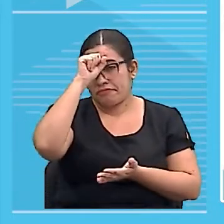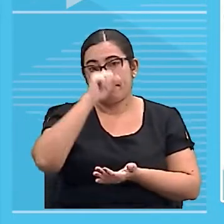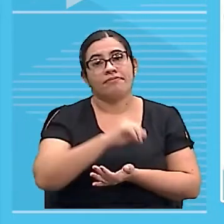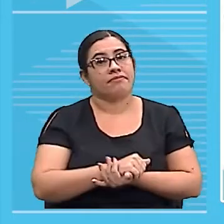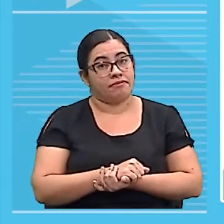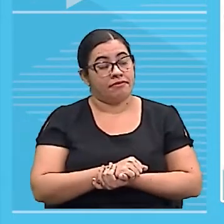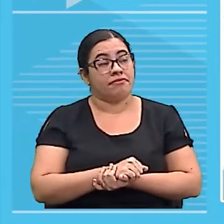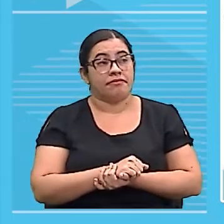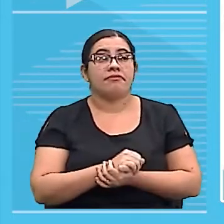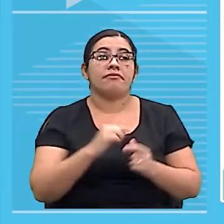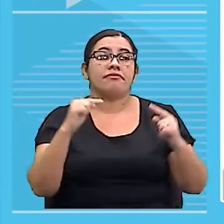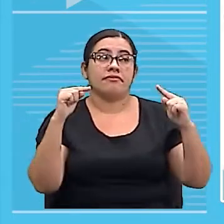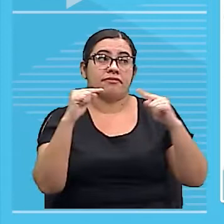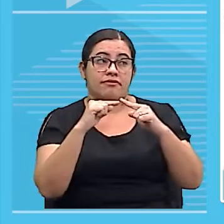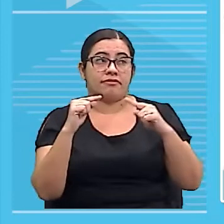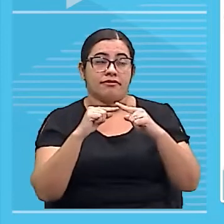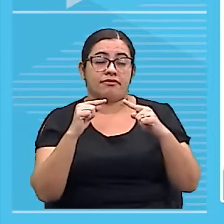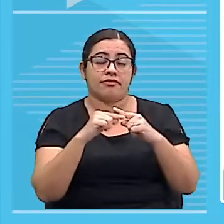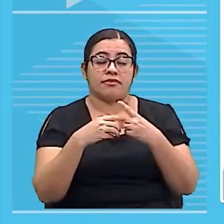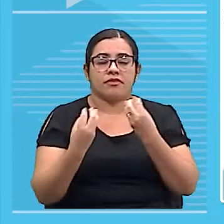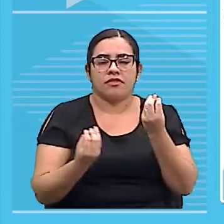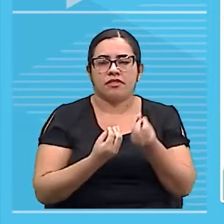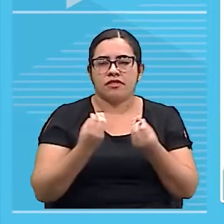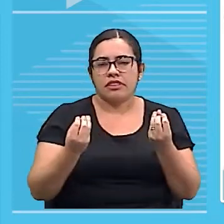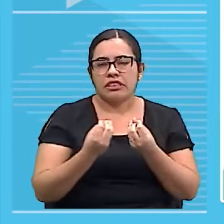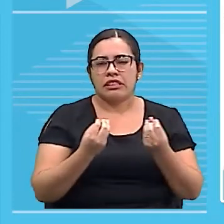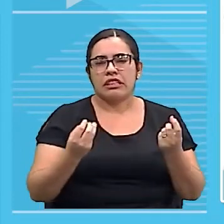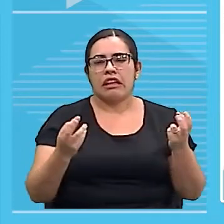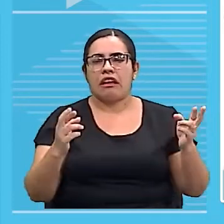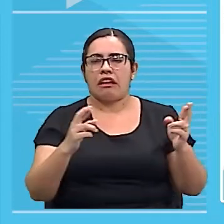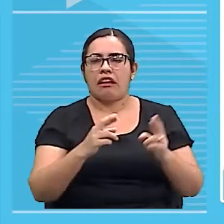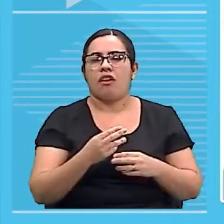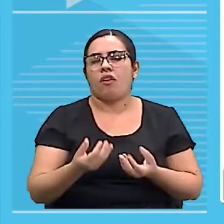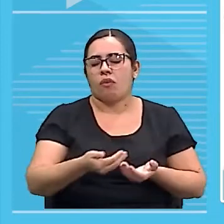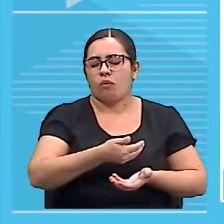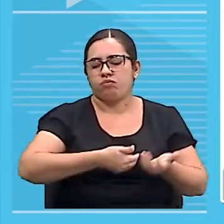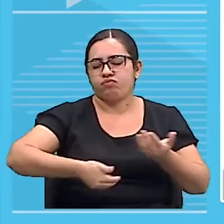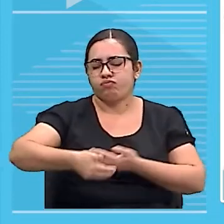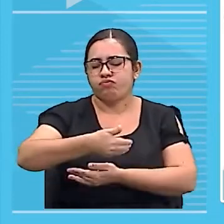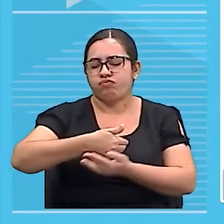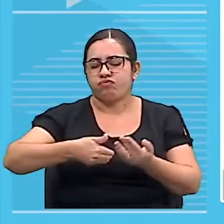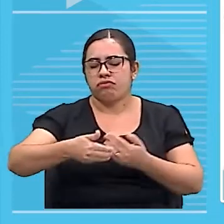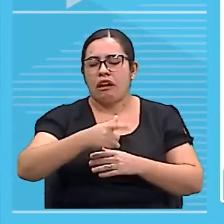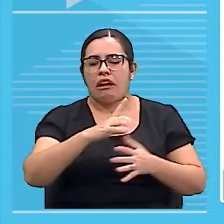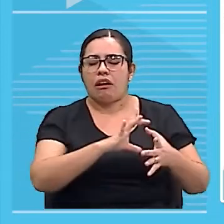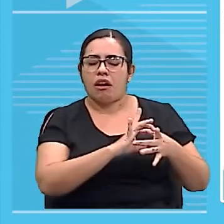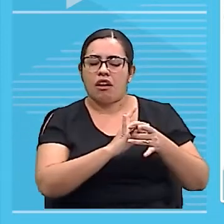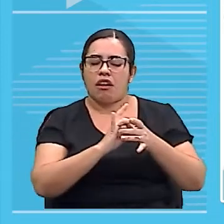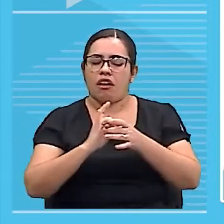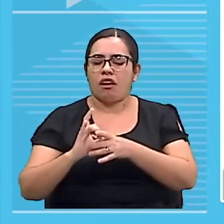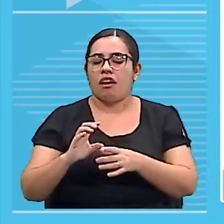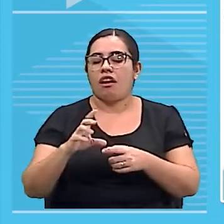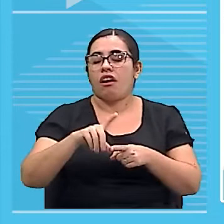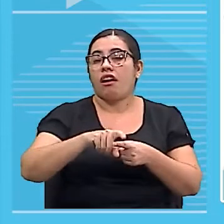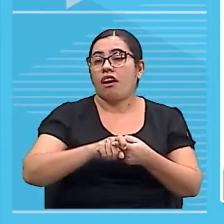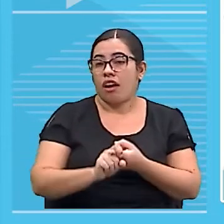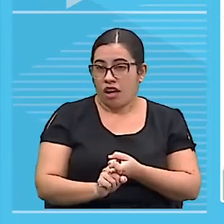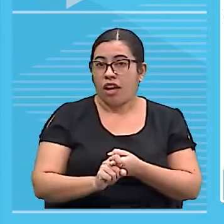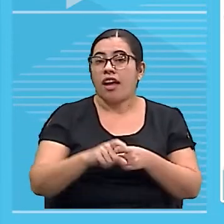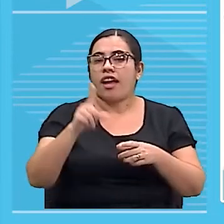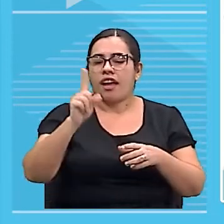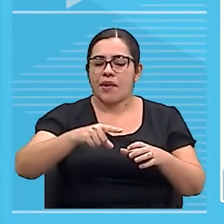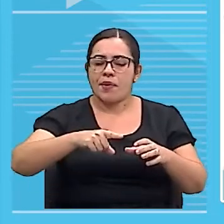lá a Associação de Resistores é um circuito elétrico